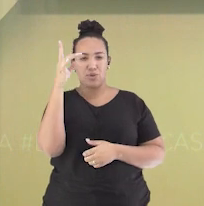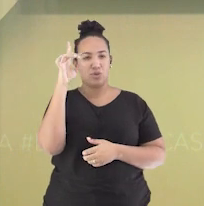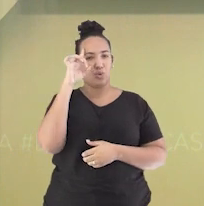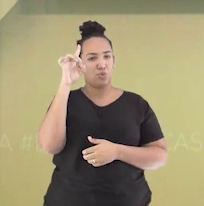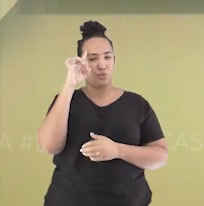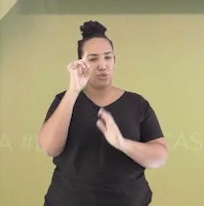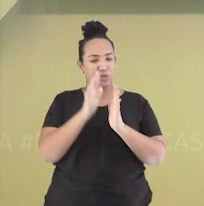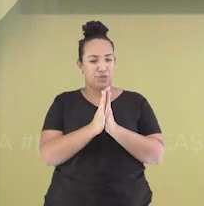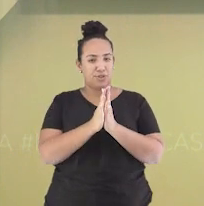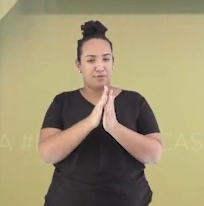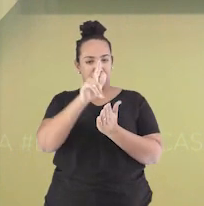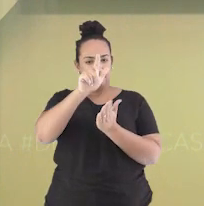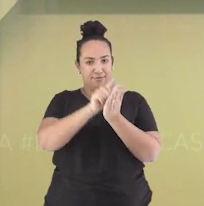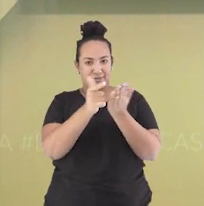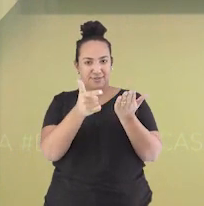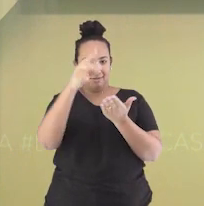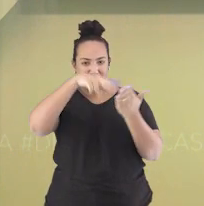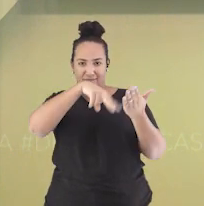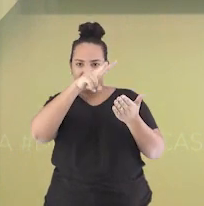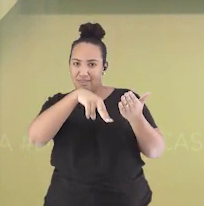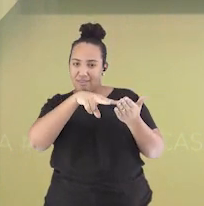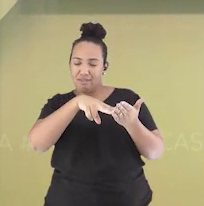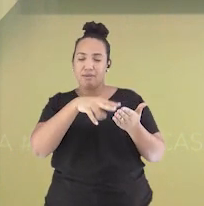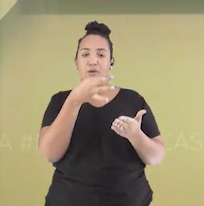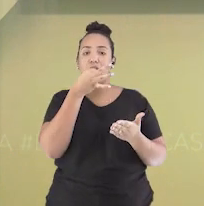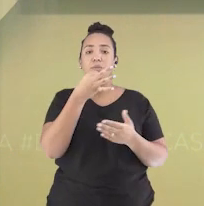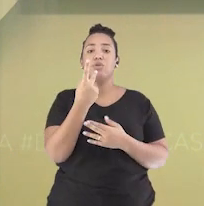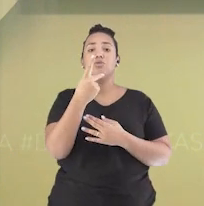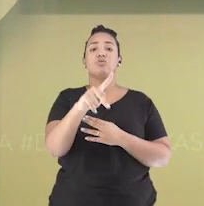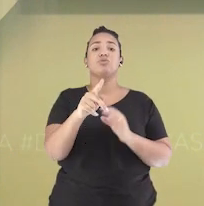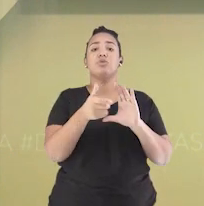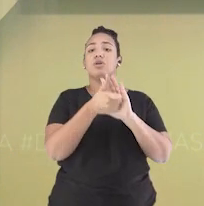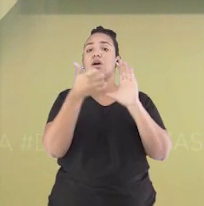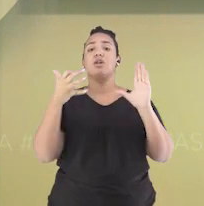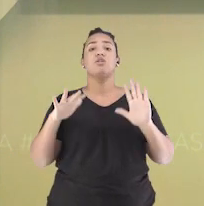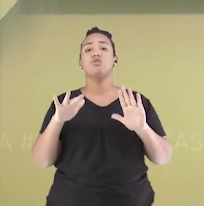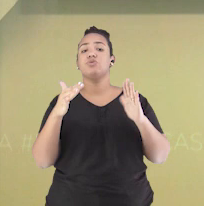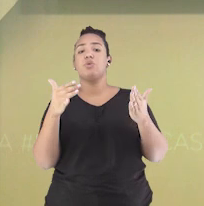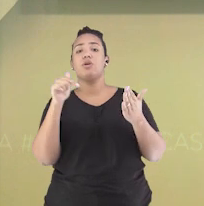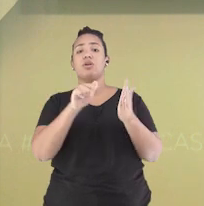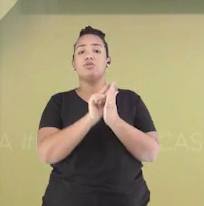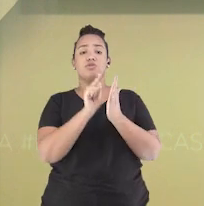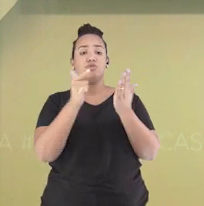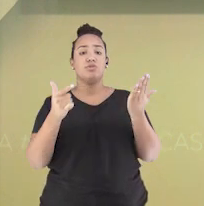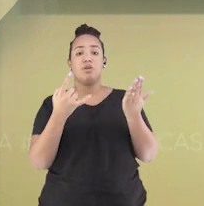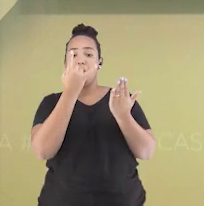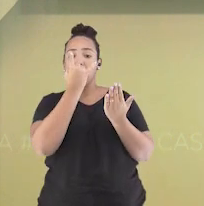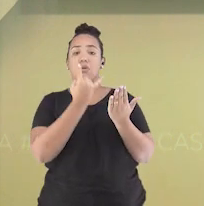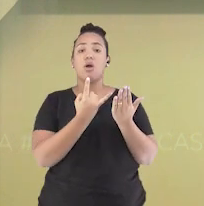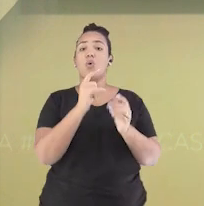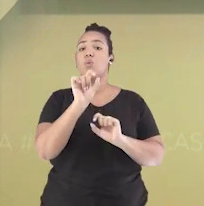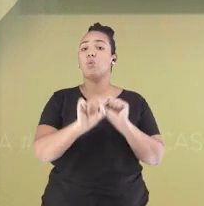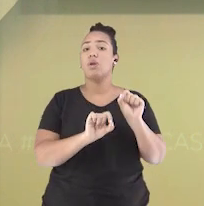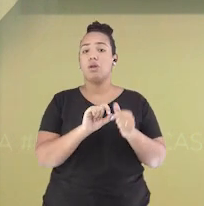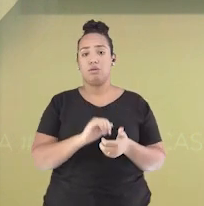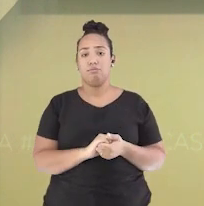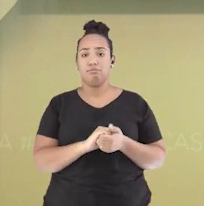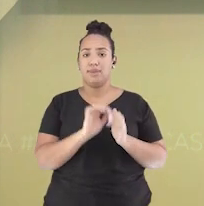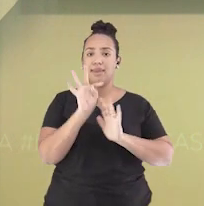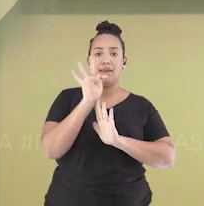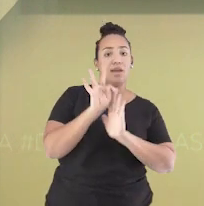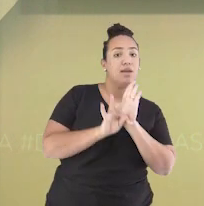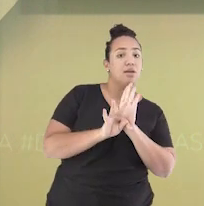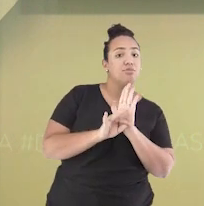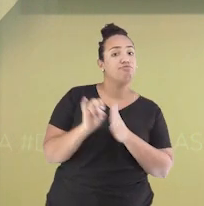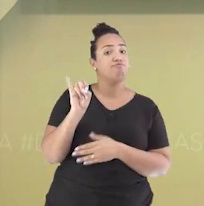jornais impressos? E na opinião de vocês, quais são as características que mais chamam a atenção em um jornal? São os